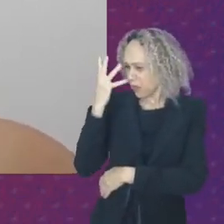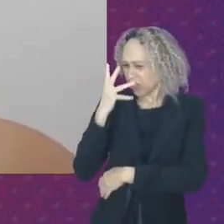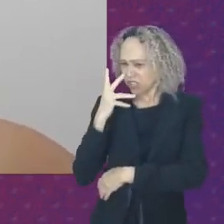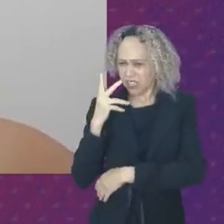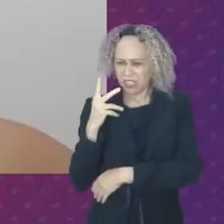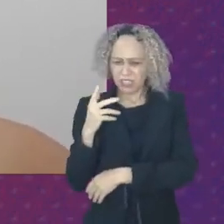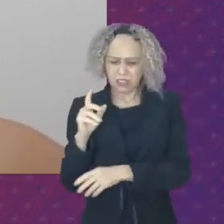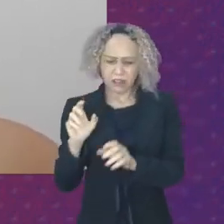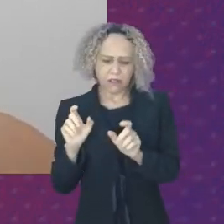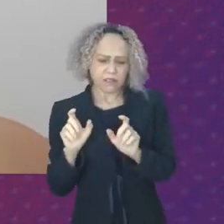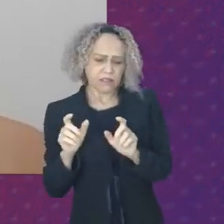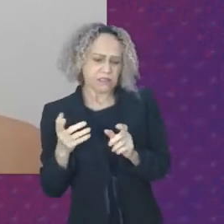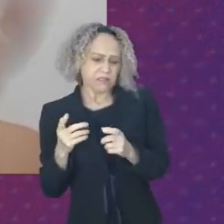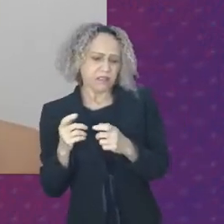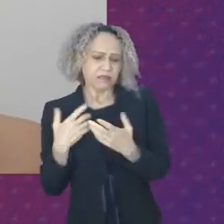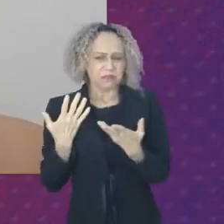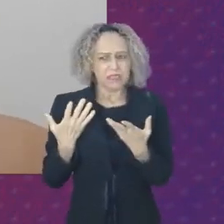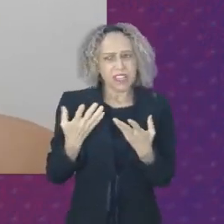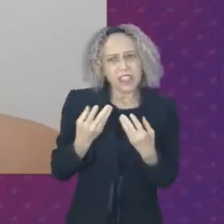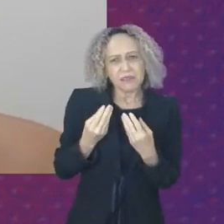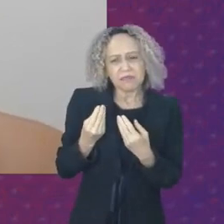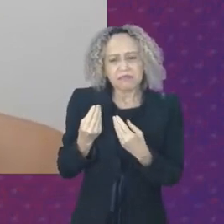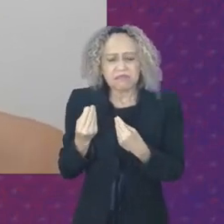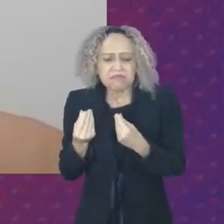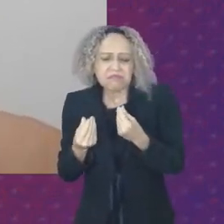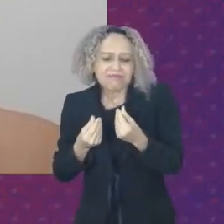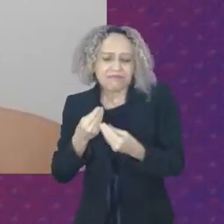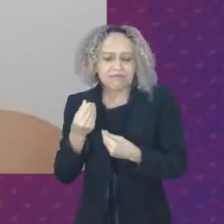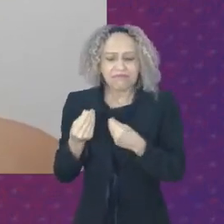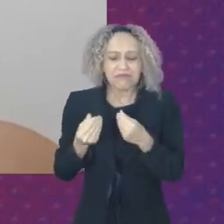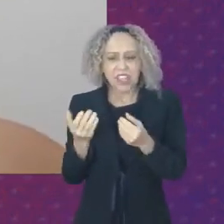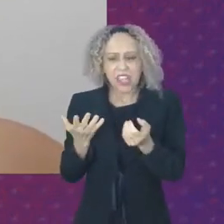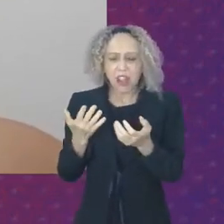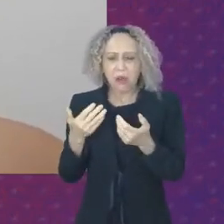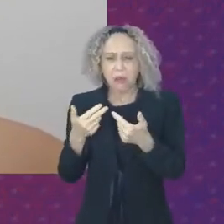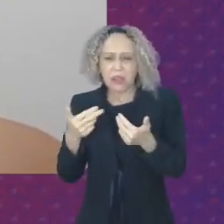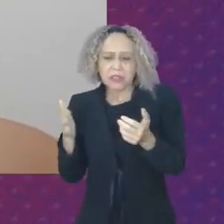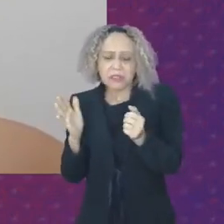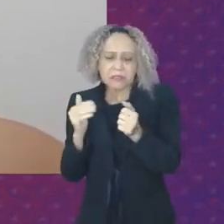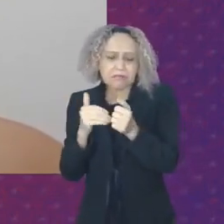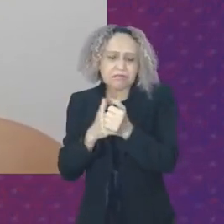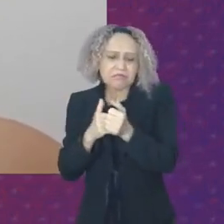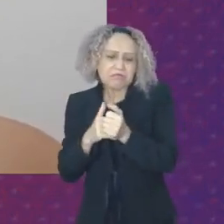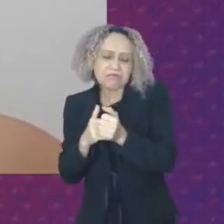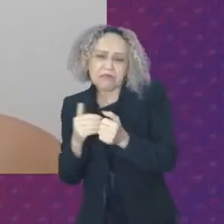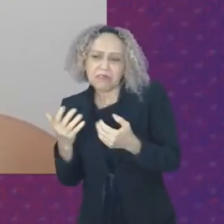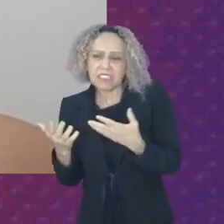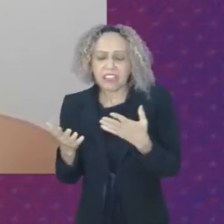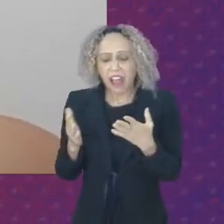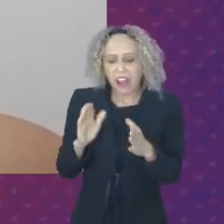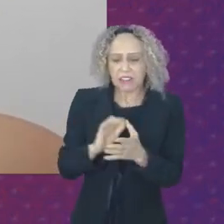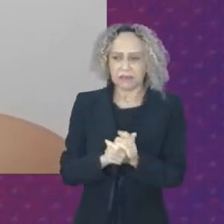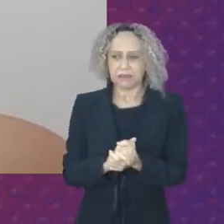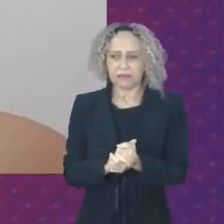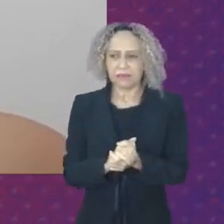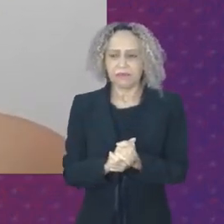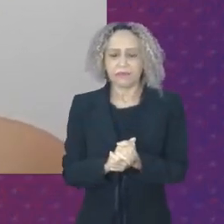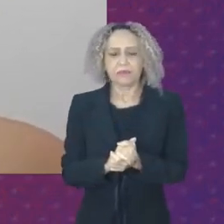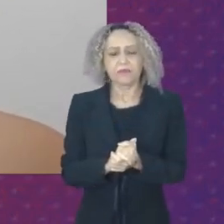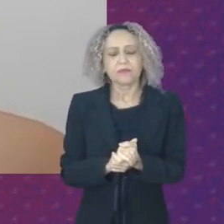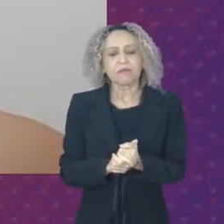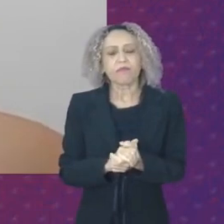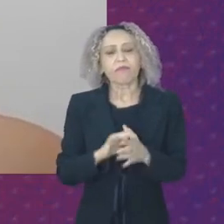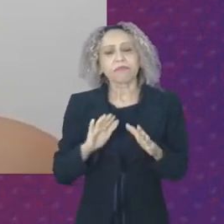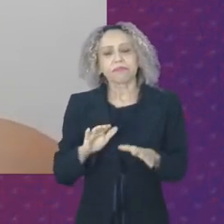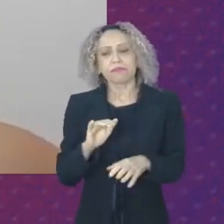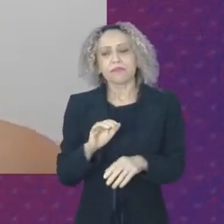de lado. Inclusive, eu acredito que a comunicação ali do Boulos e ele bebeu muito da fonte da campanha